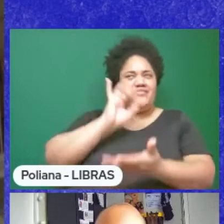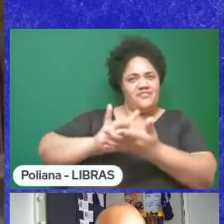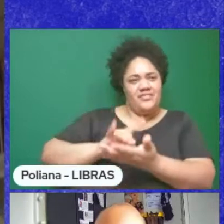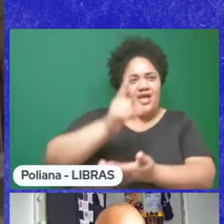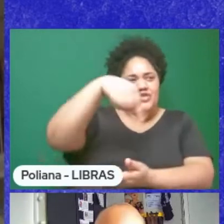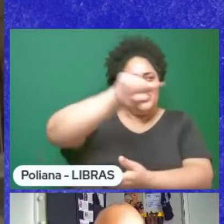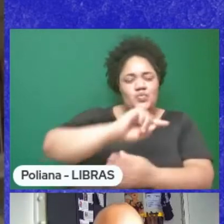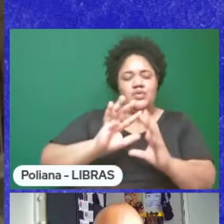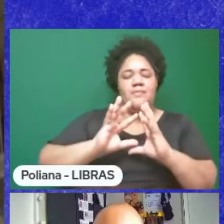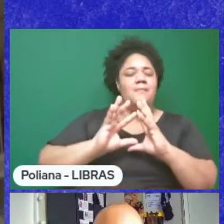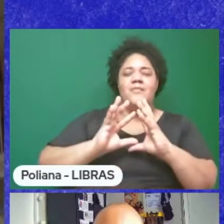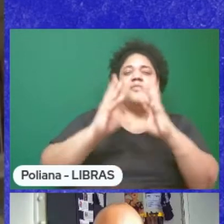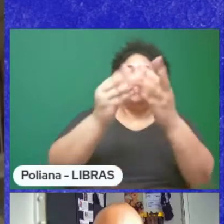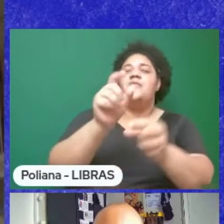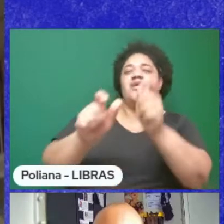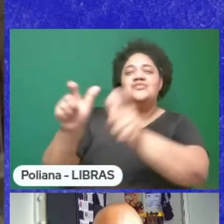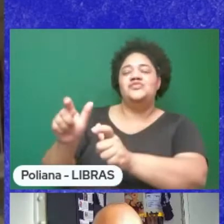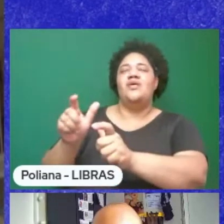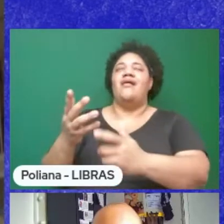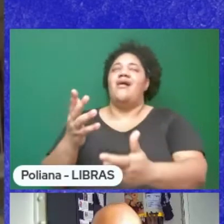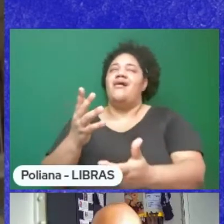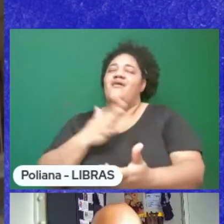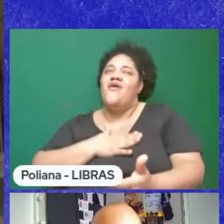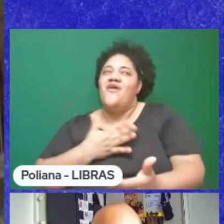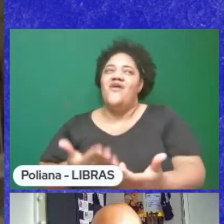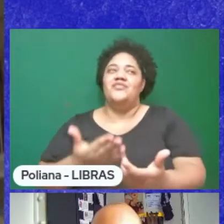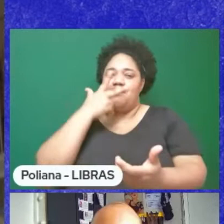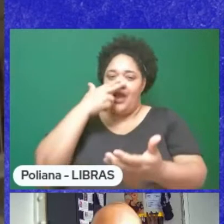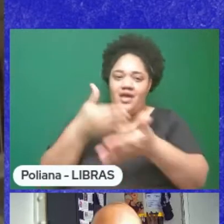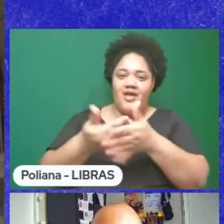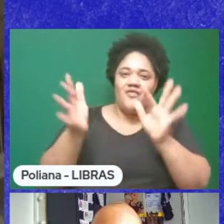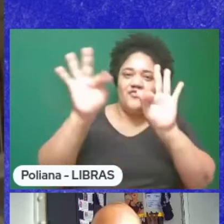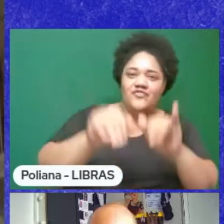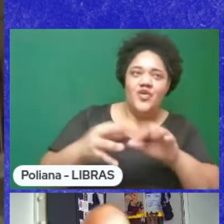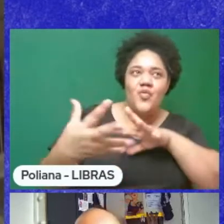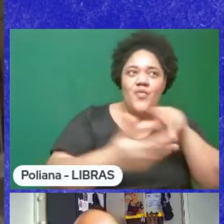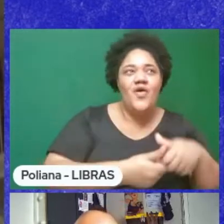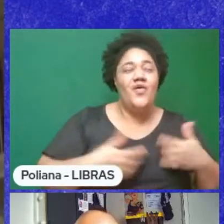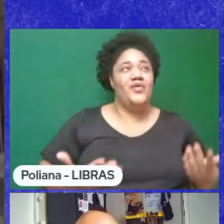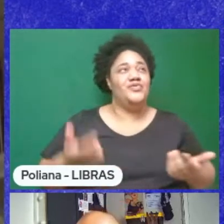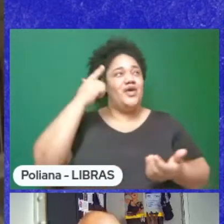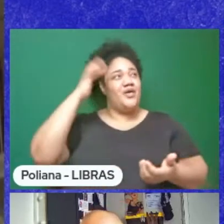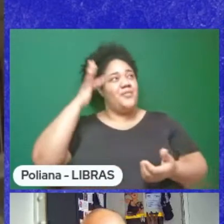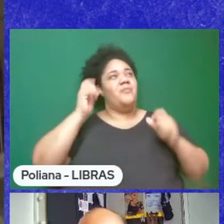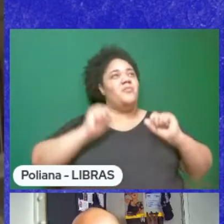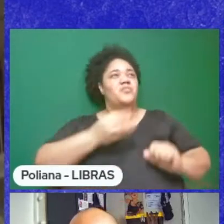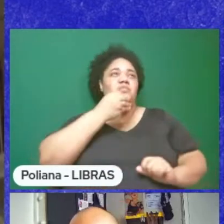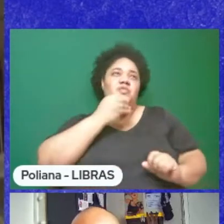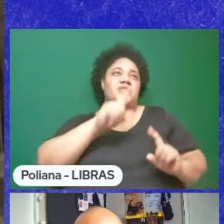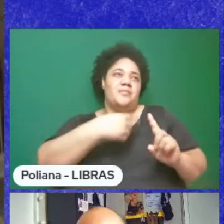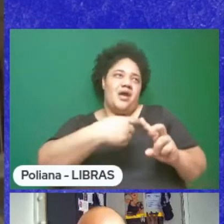Ele tem essa coisa meio nostálgica, é o fim do mundo chegando, é um pensar no que eu fiz, no que eu poderia ter feito.